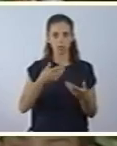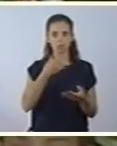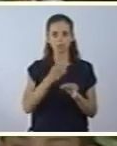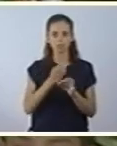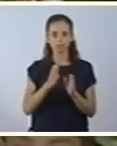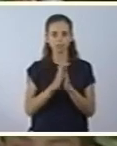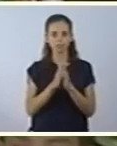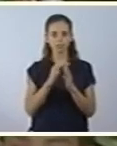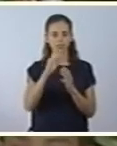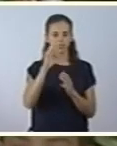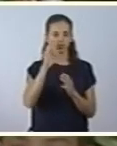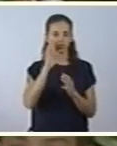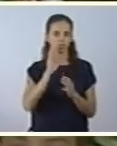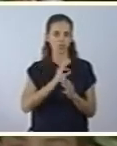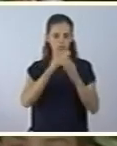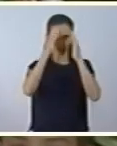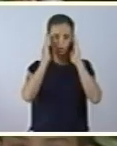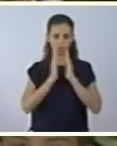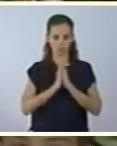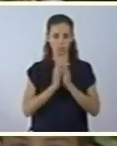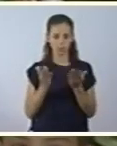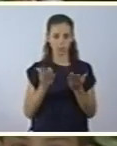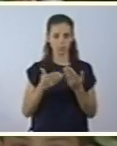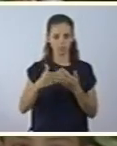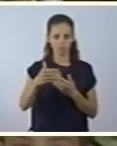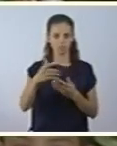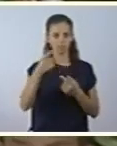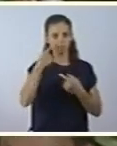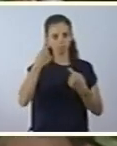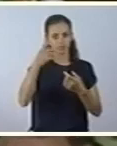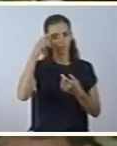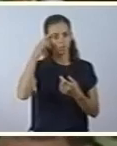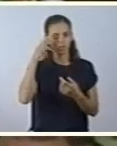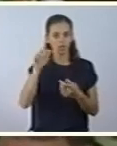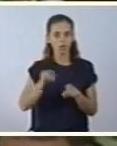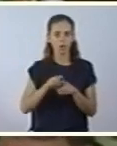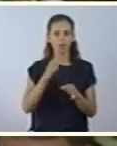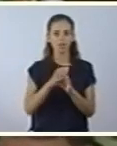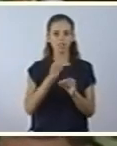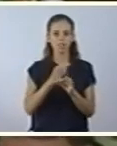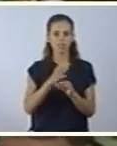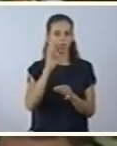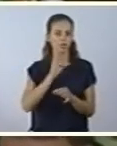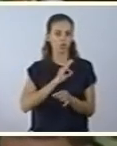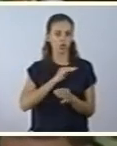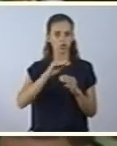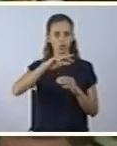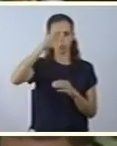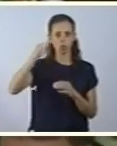a festa da Assunção de Nossa Senhora, conhecida na Madeira como a festa da Senhora do